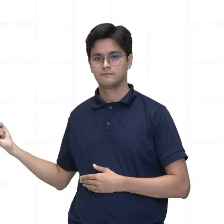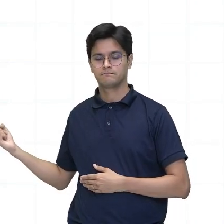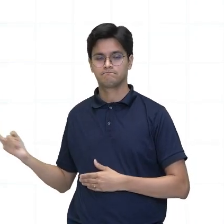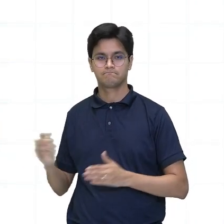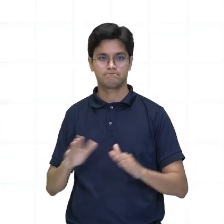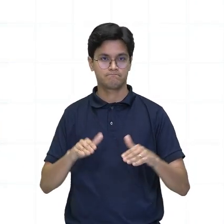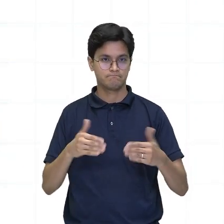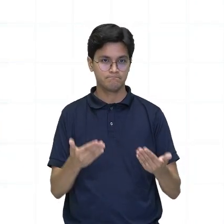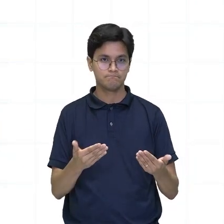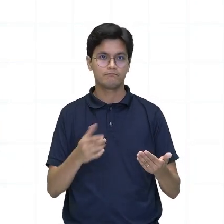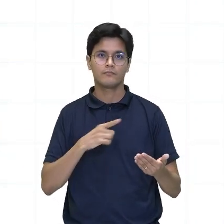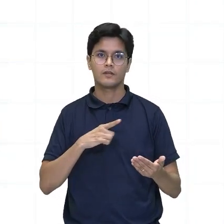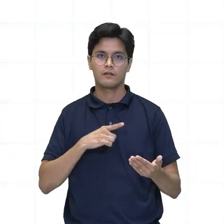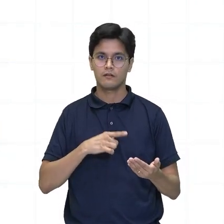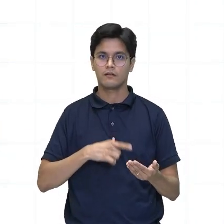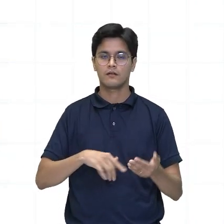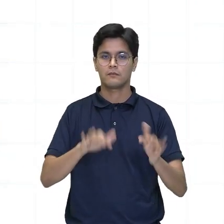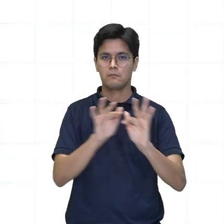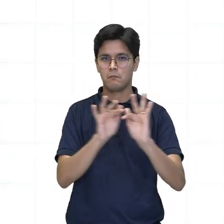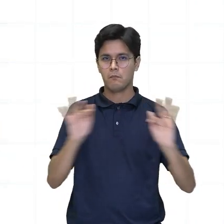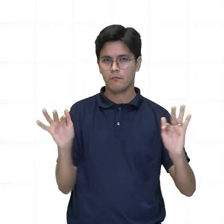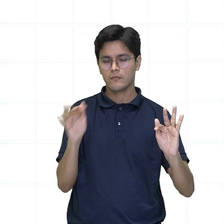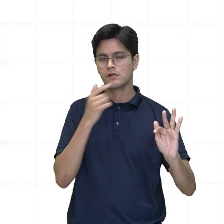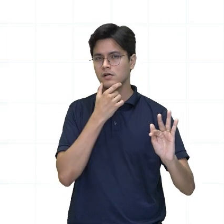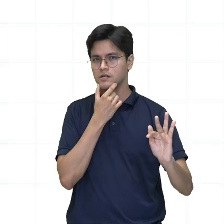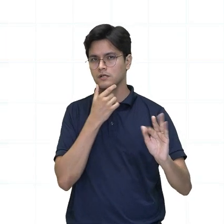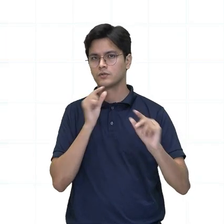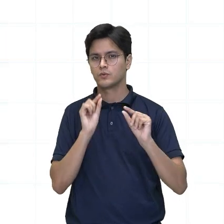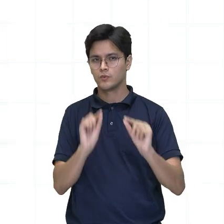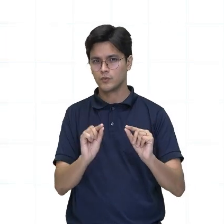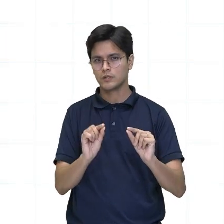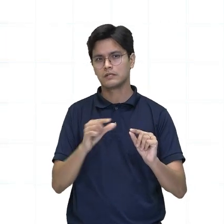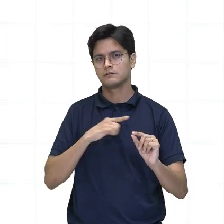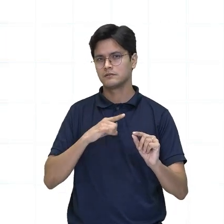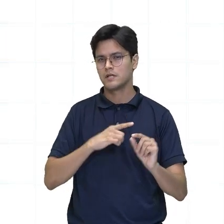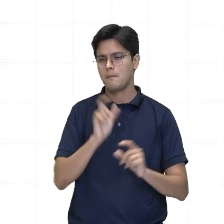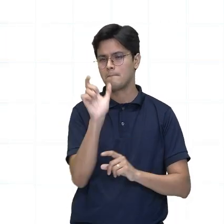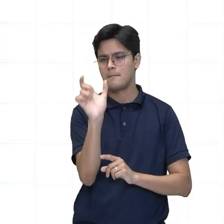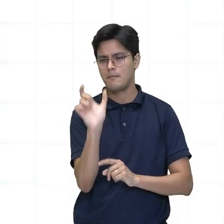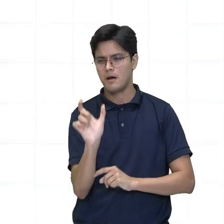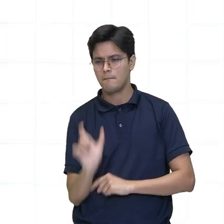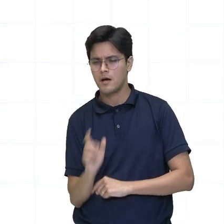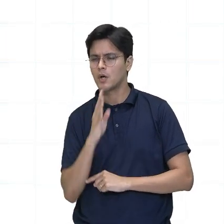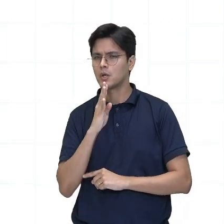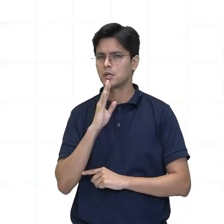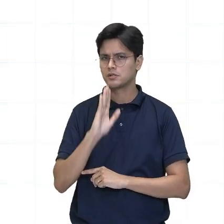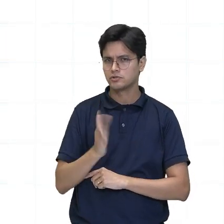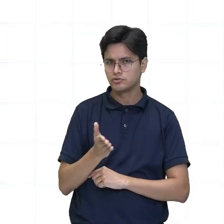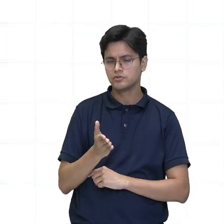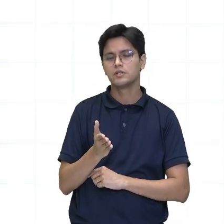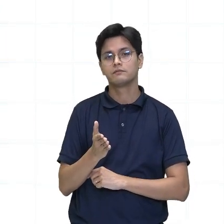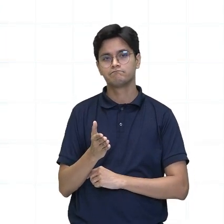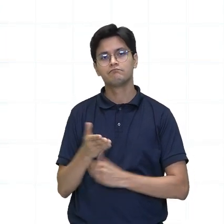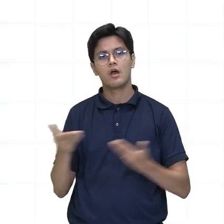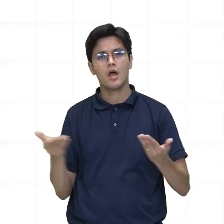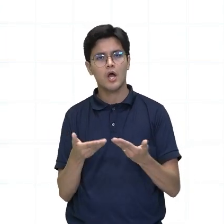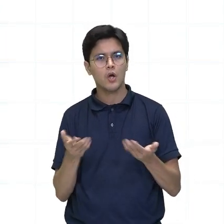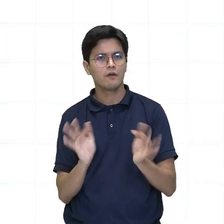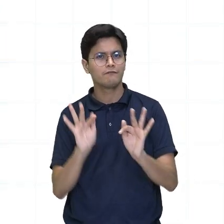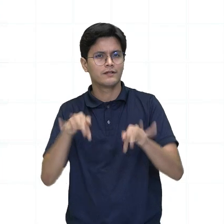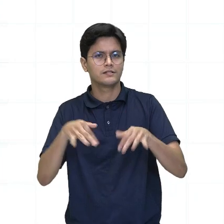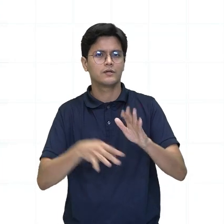another family impact of social media studies. E agora sim eu vou finalizar esse